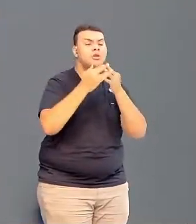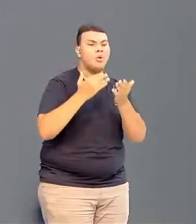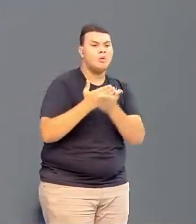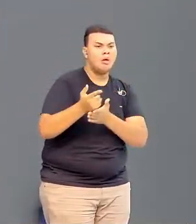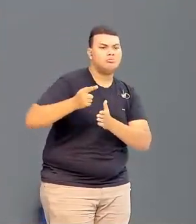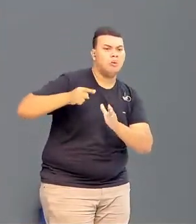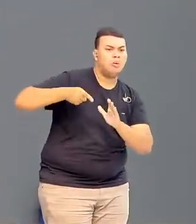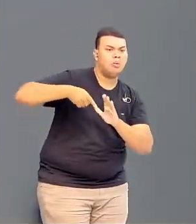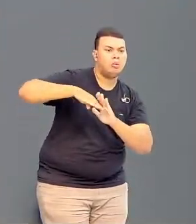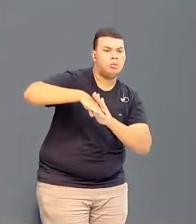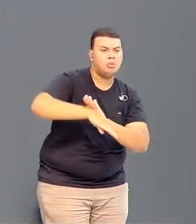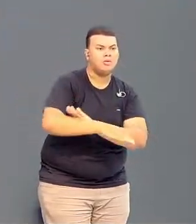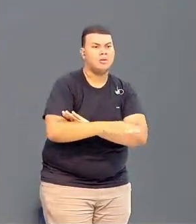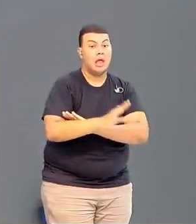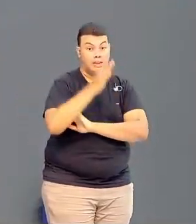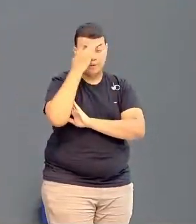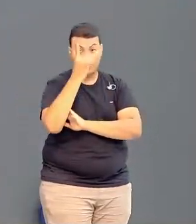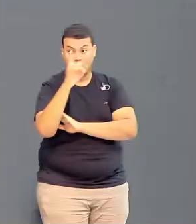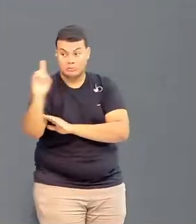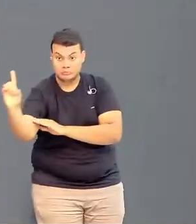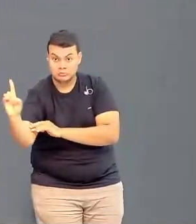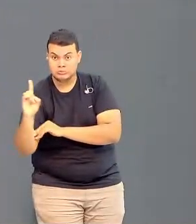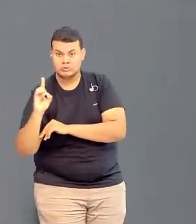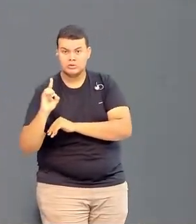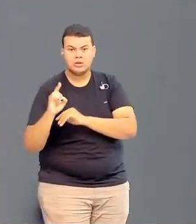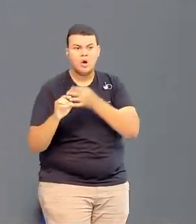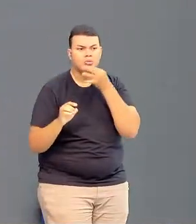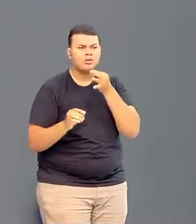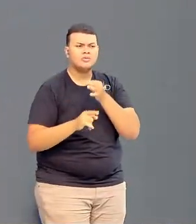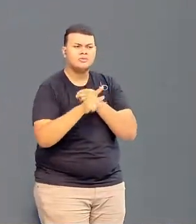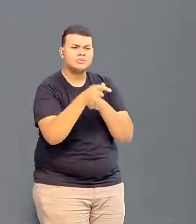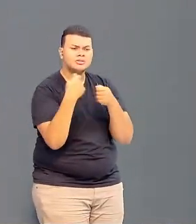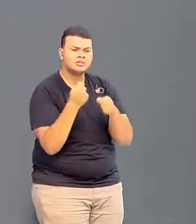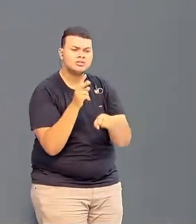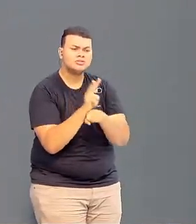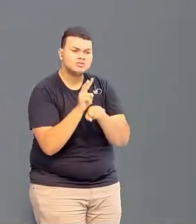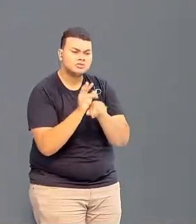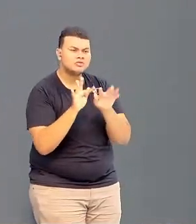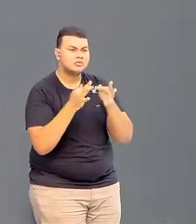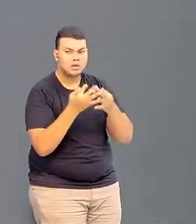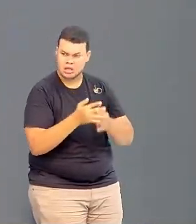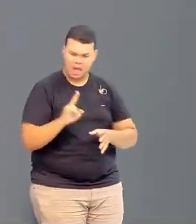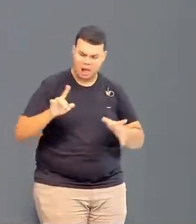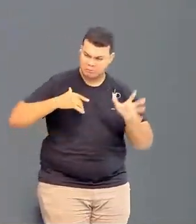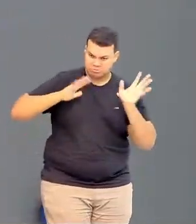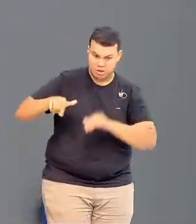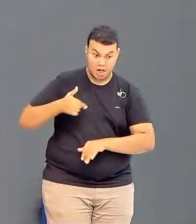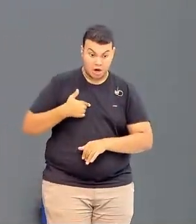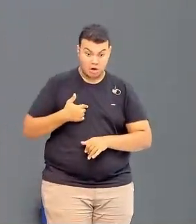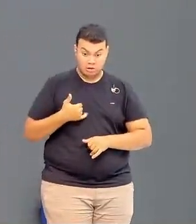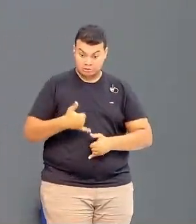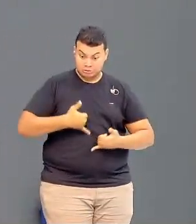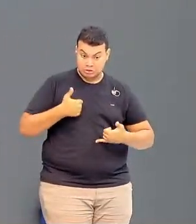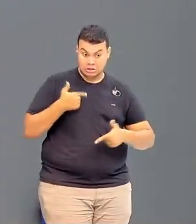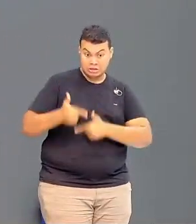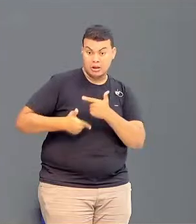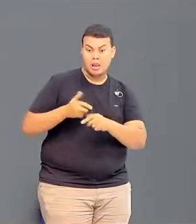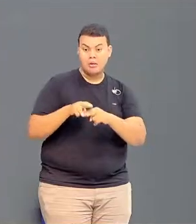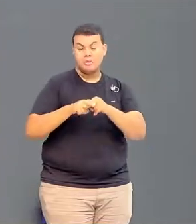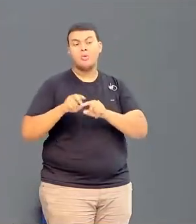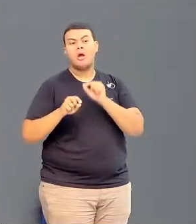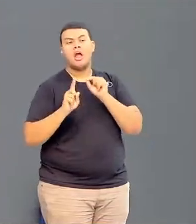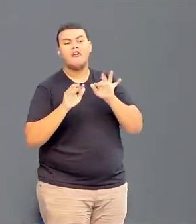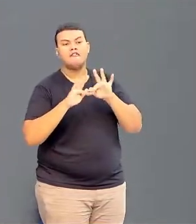chega e diz assim: rapaz, você não acha que você deve olhar a sua família um pouquinho mais com cuidado? Não, rapaz, eu estou fazendo isso aqui pela minha família. Sabe como é o nome